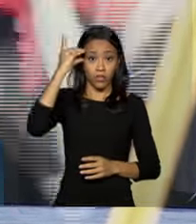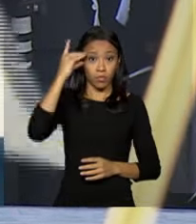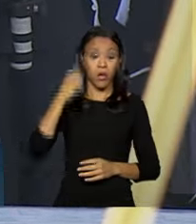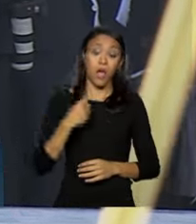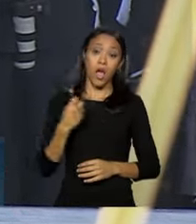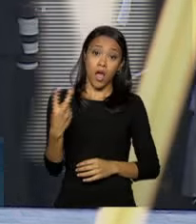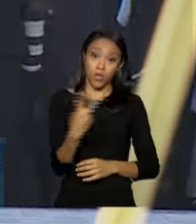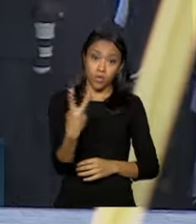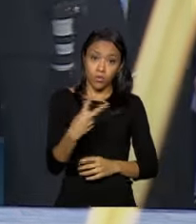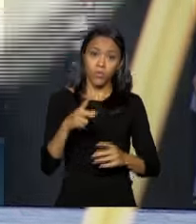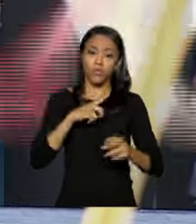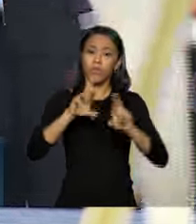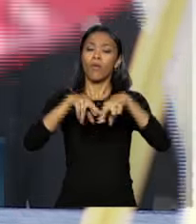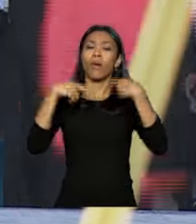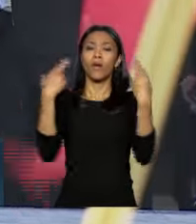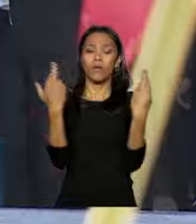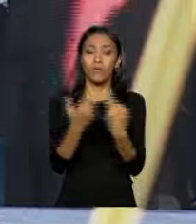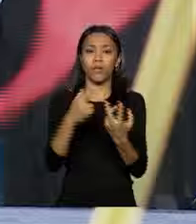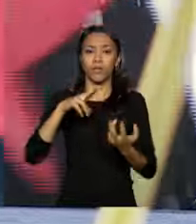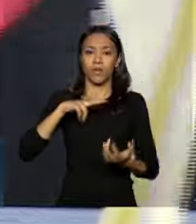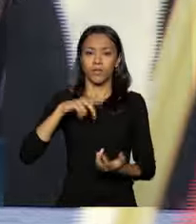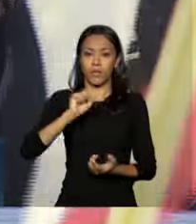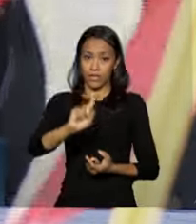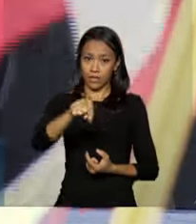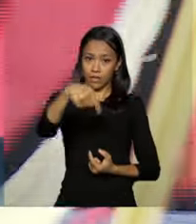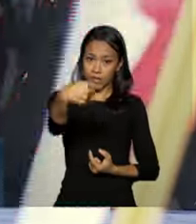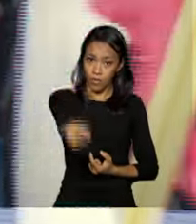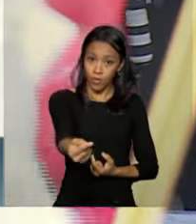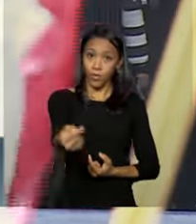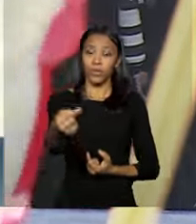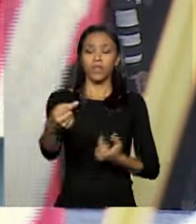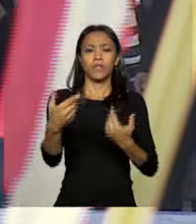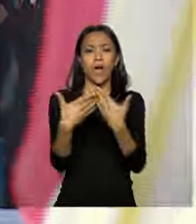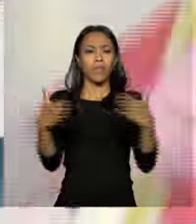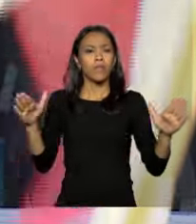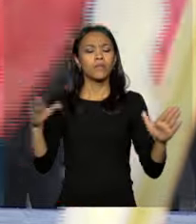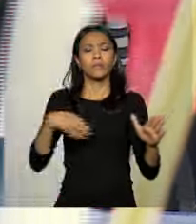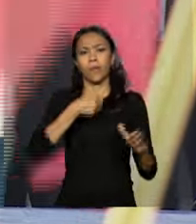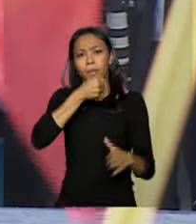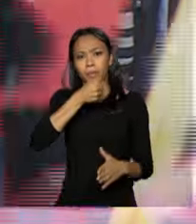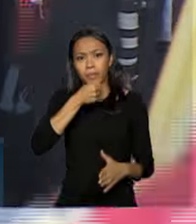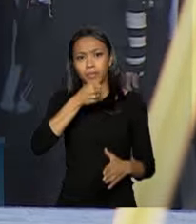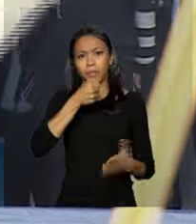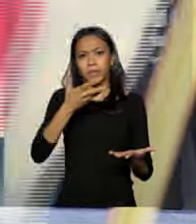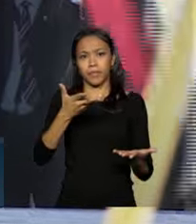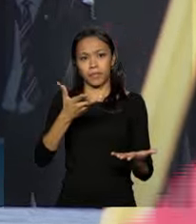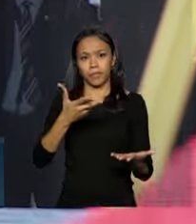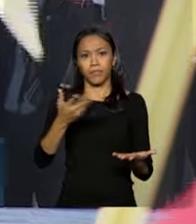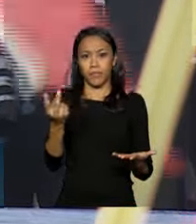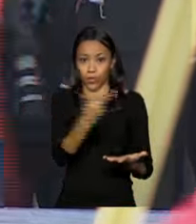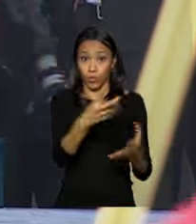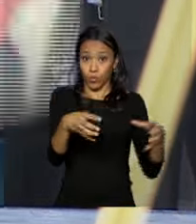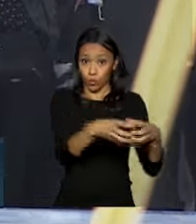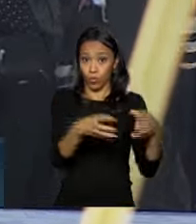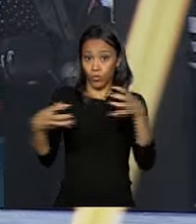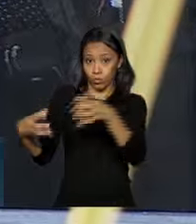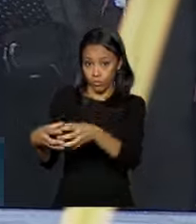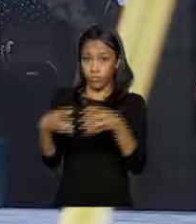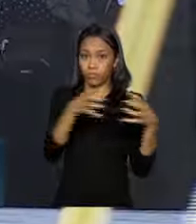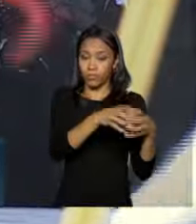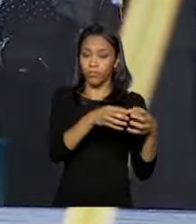uma reunião privada, que depois seguiu com uma reunião ampliada com participantes, representantes dos dois